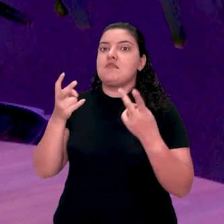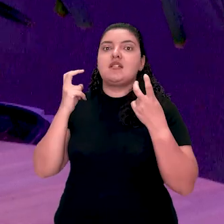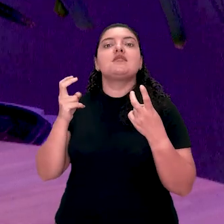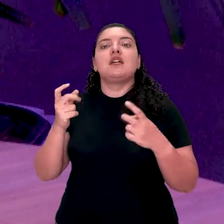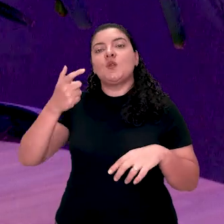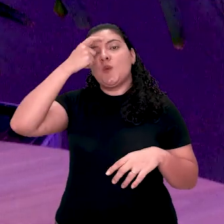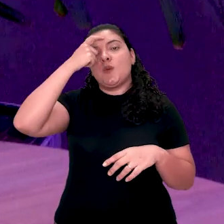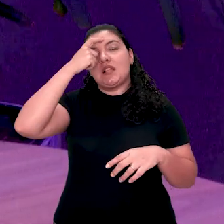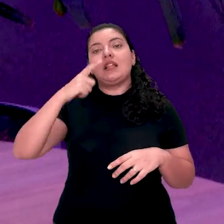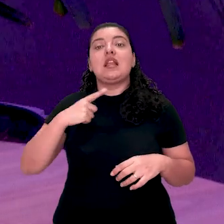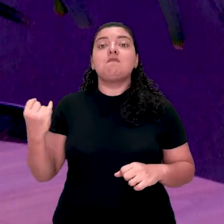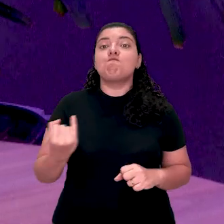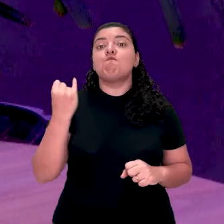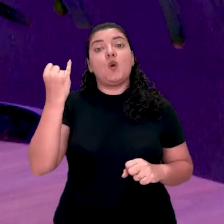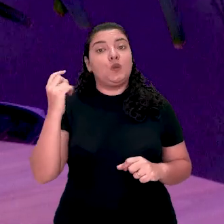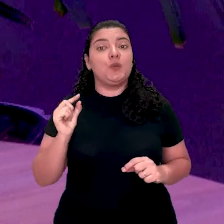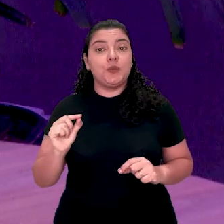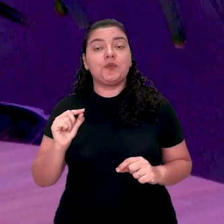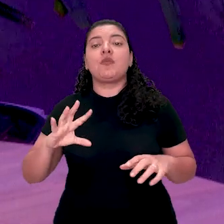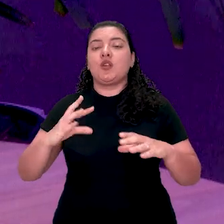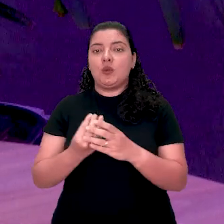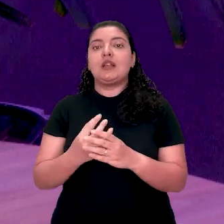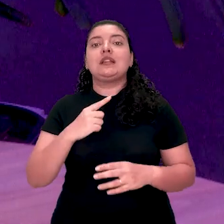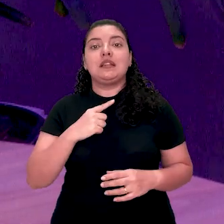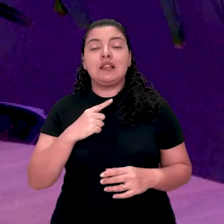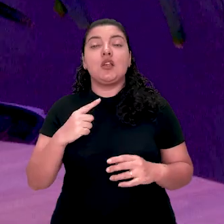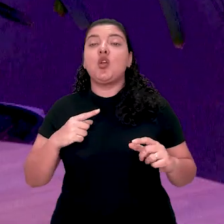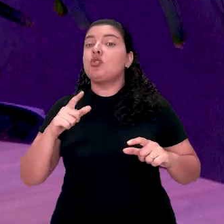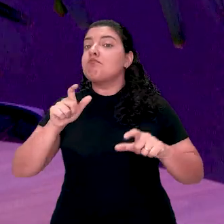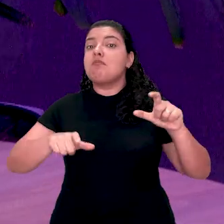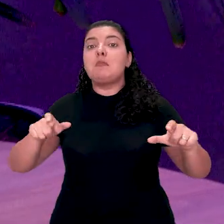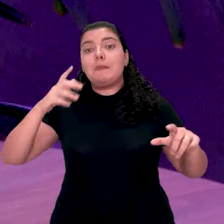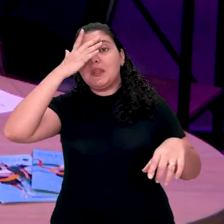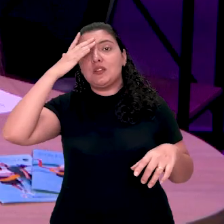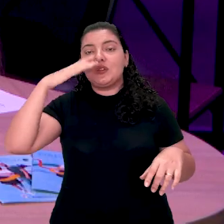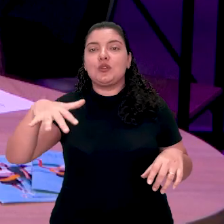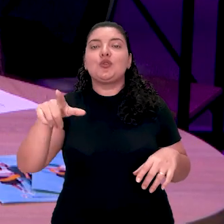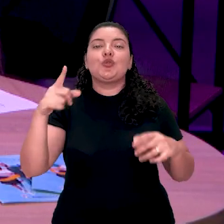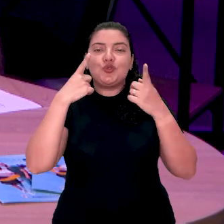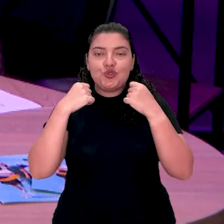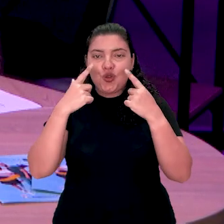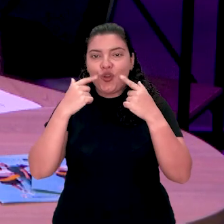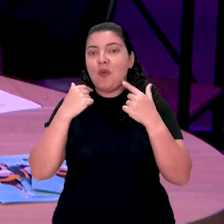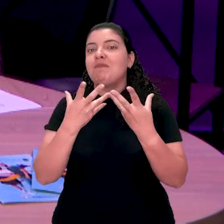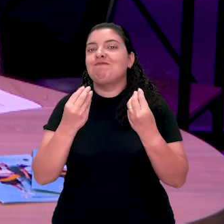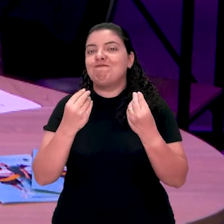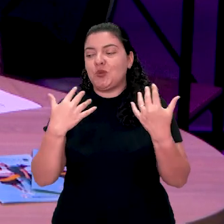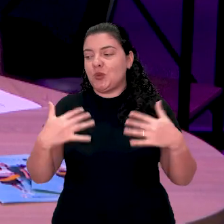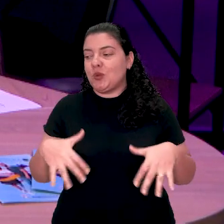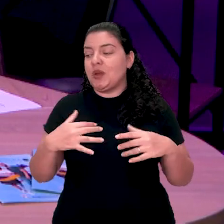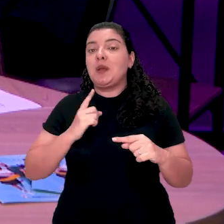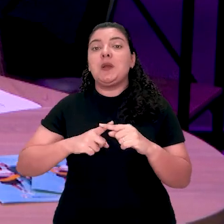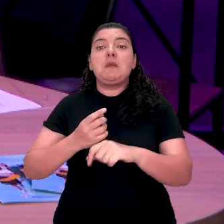se conscientizar da importância que é a inclusão para todas as pessoas. Chorou bem pouquinho, não foi? Chorei bem pouquinho. Chorei